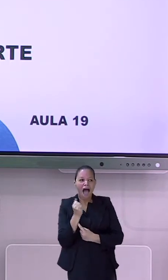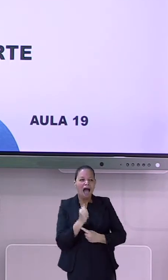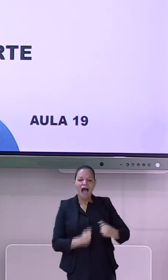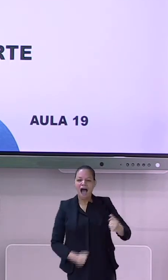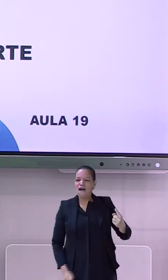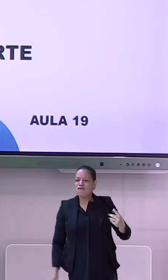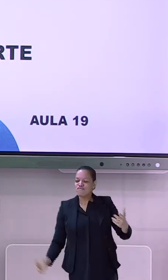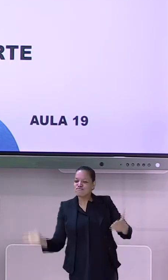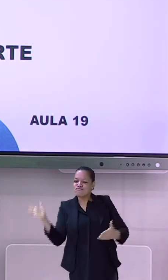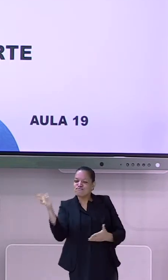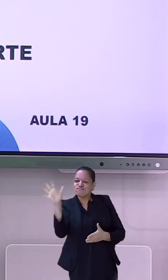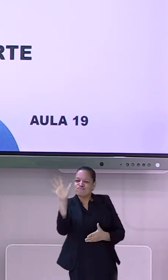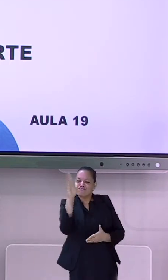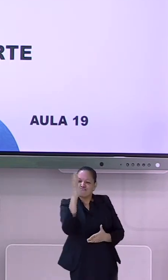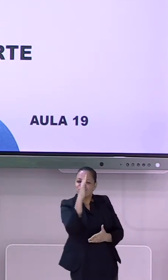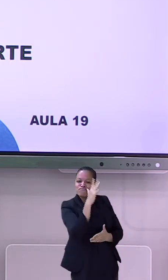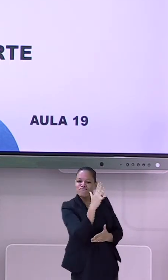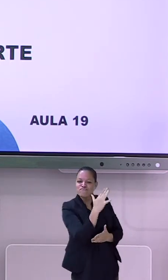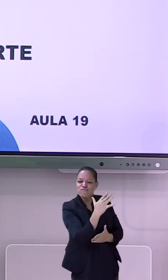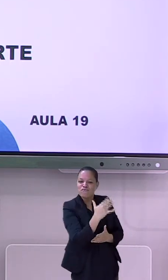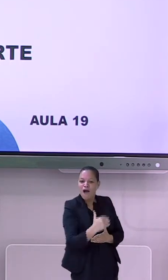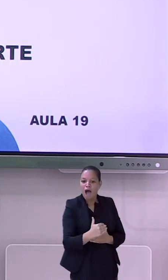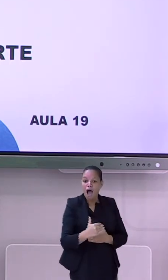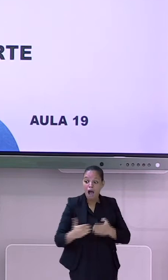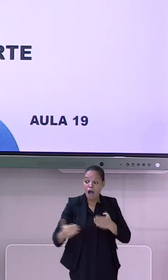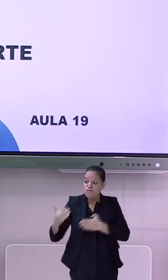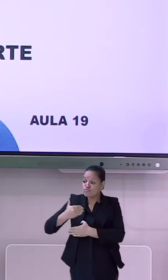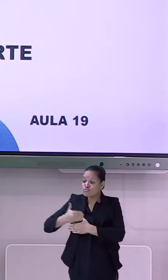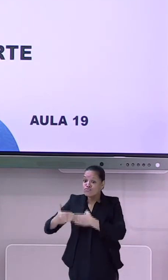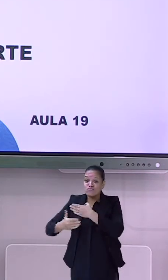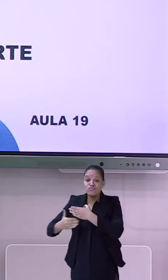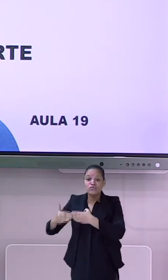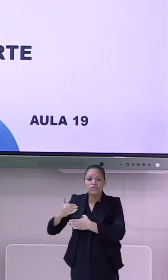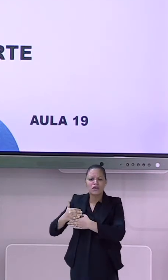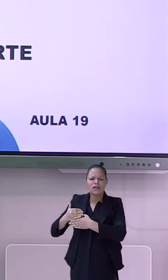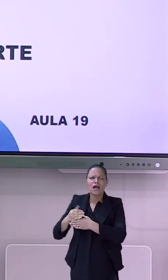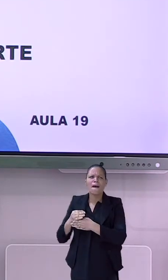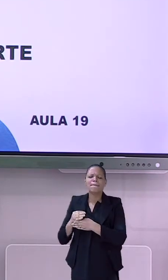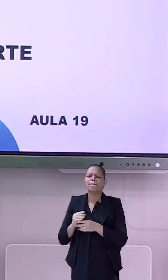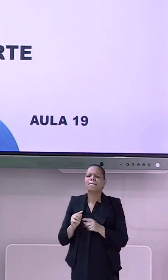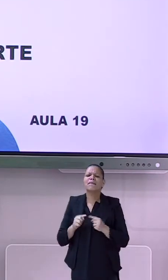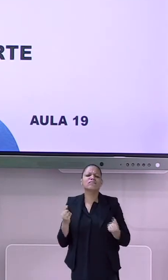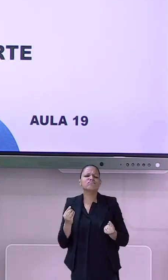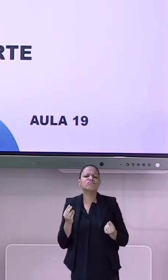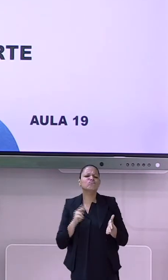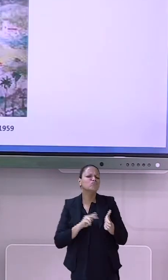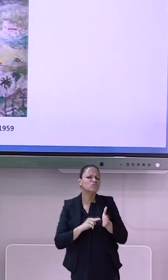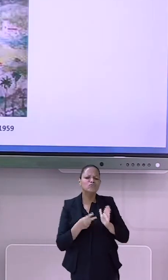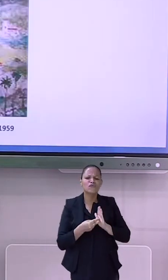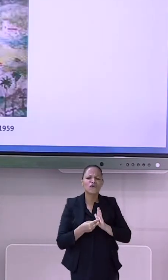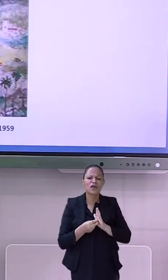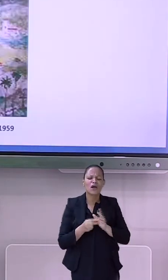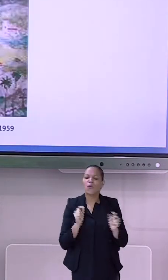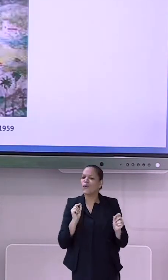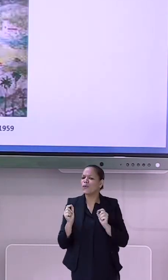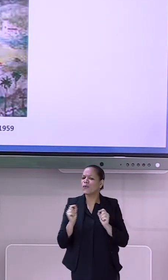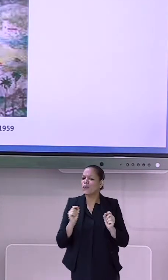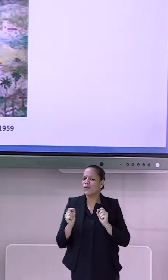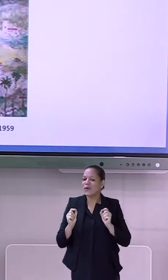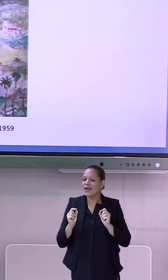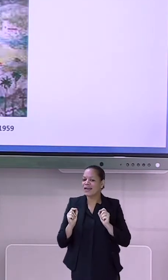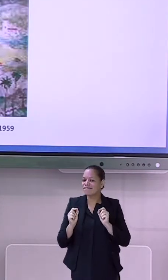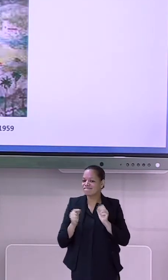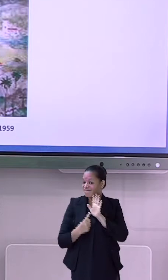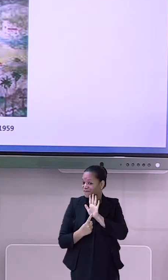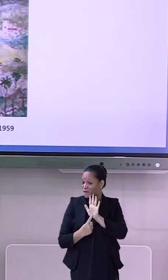construída. Como assim, professora? A arte da paisagem construída? Exatamente. Vamos lá? Vamos lá, então. Tarde